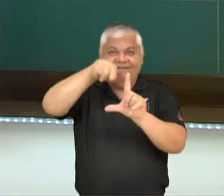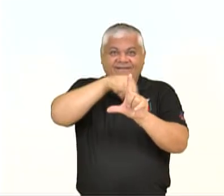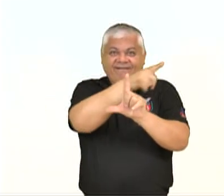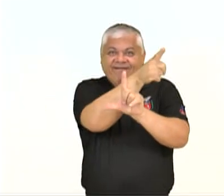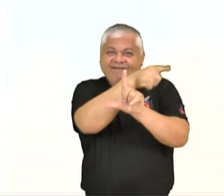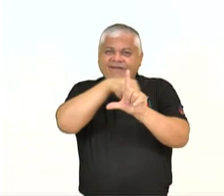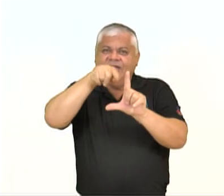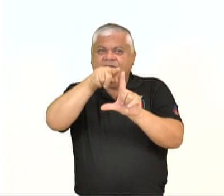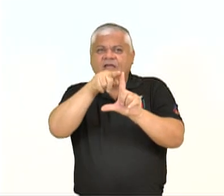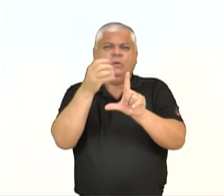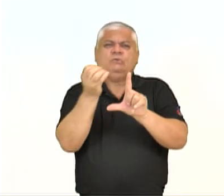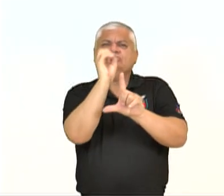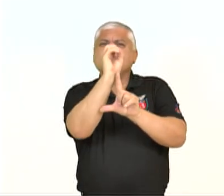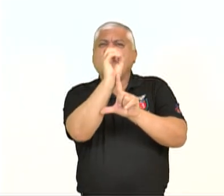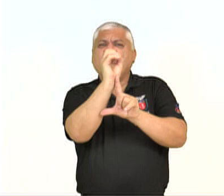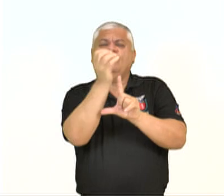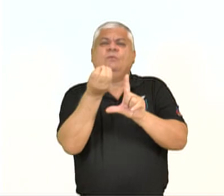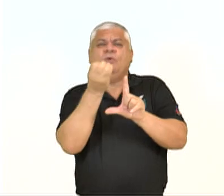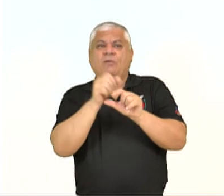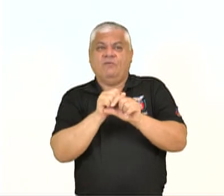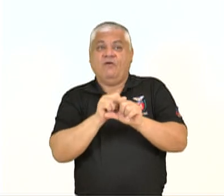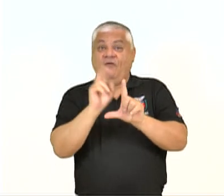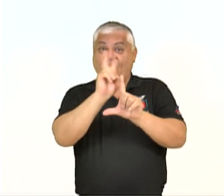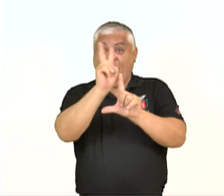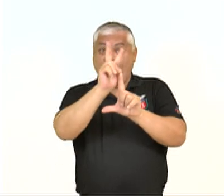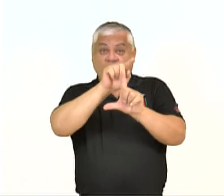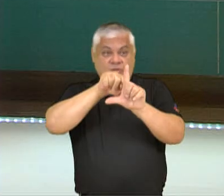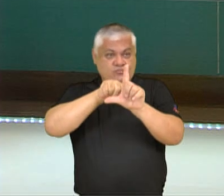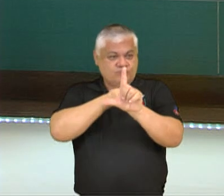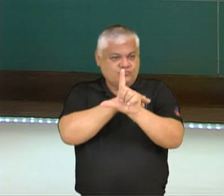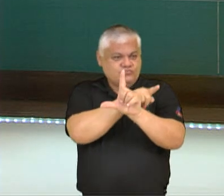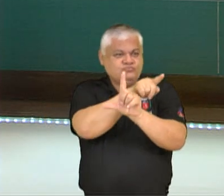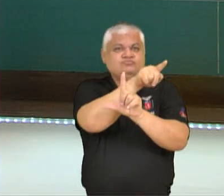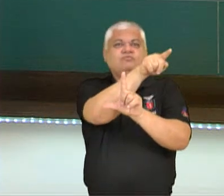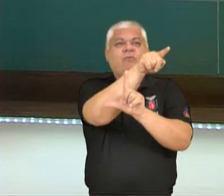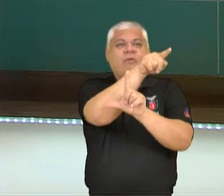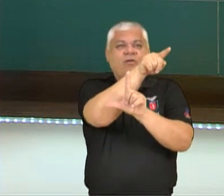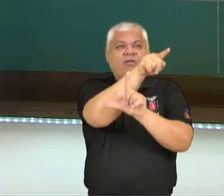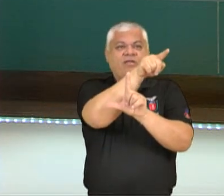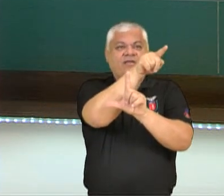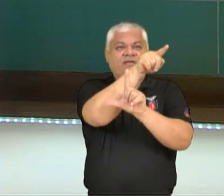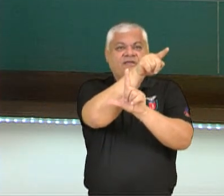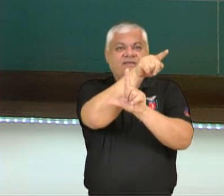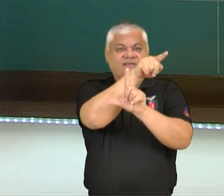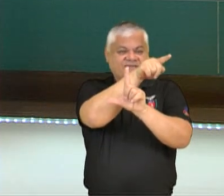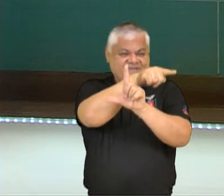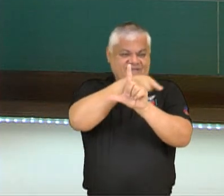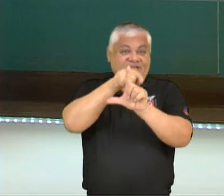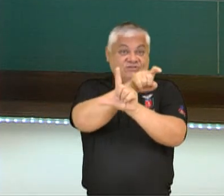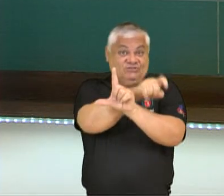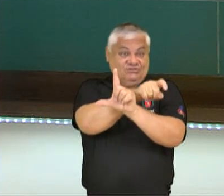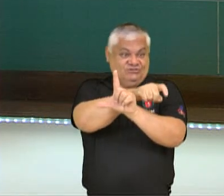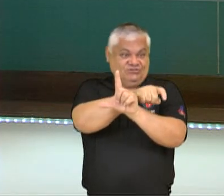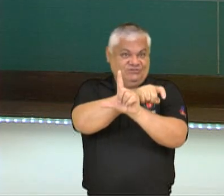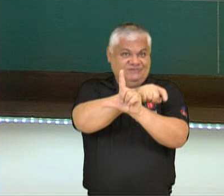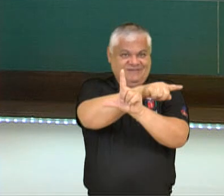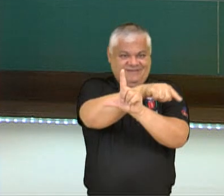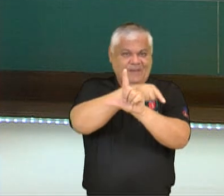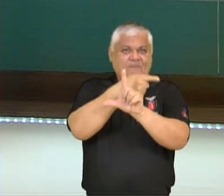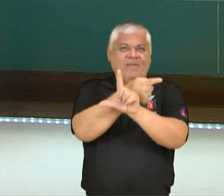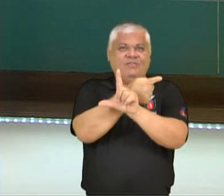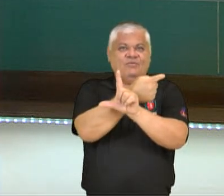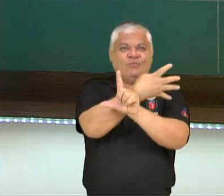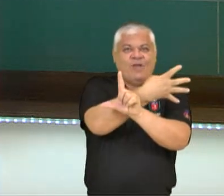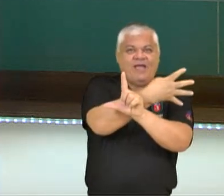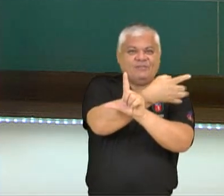Nós temos aqui o valor, né, que aparece onde a parábola corta o eixo x aqui no menos 4 e também no menos 1.